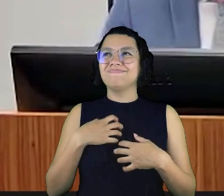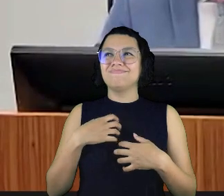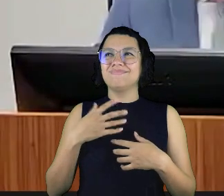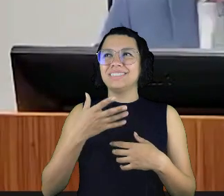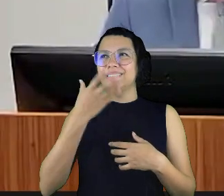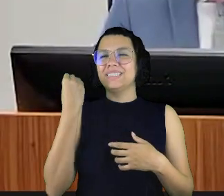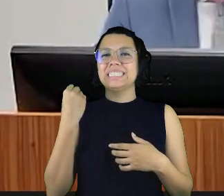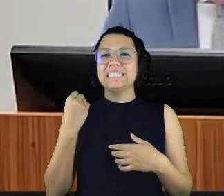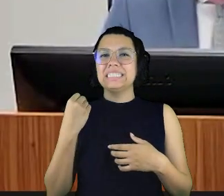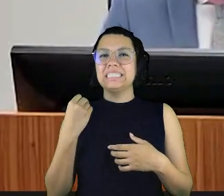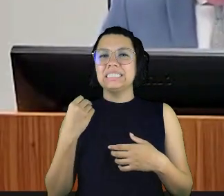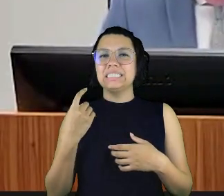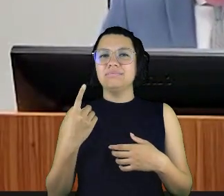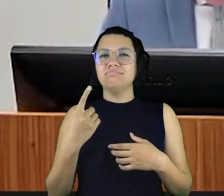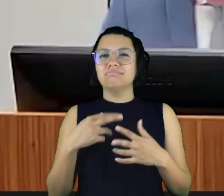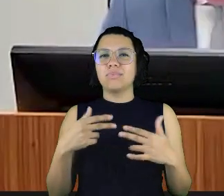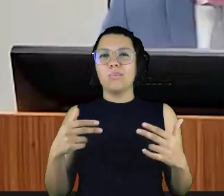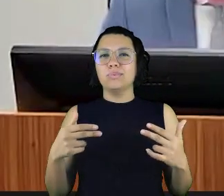relevante.